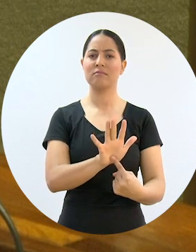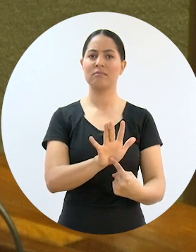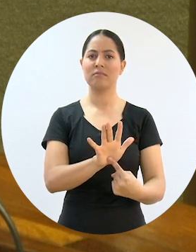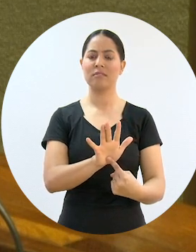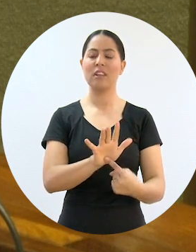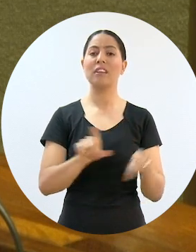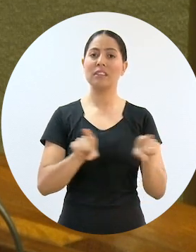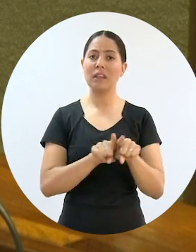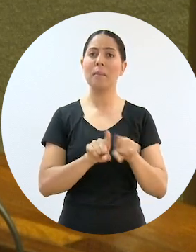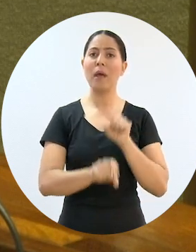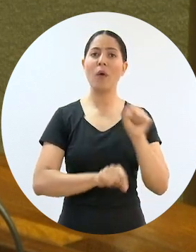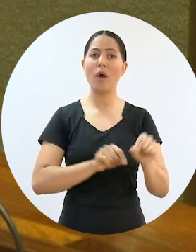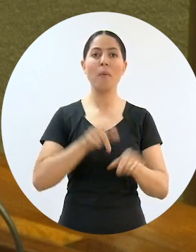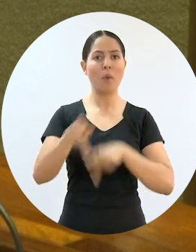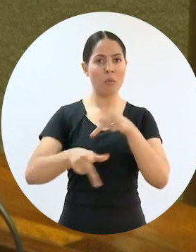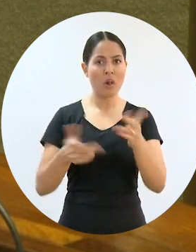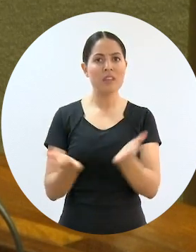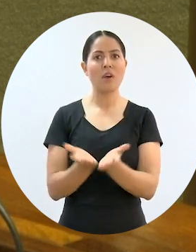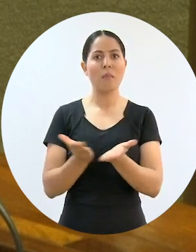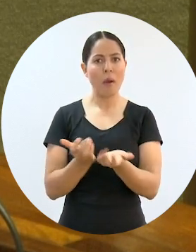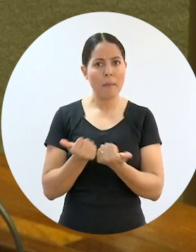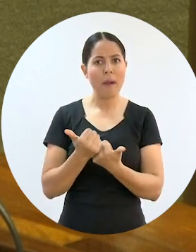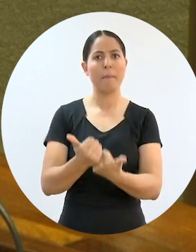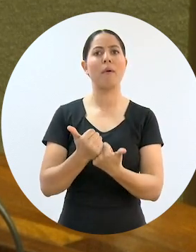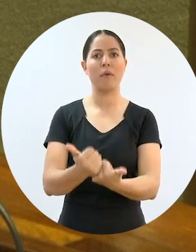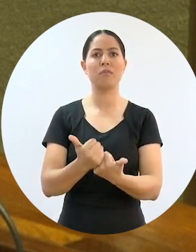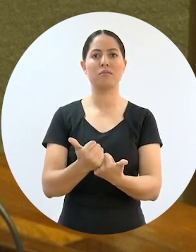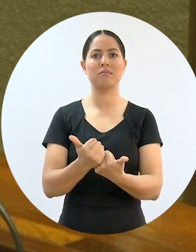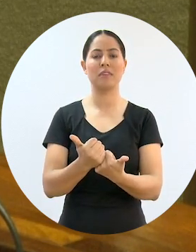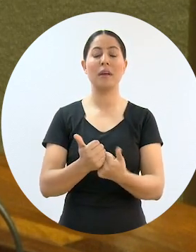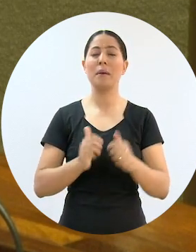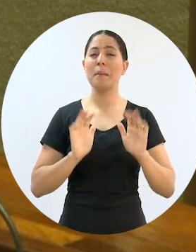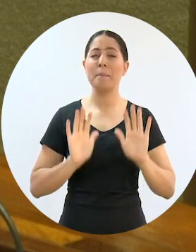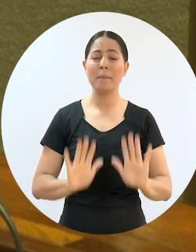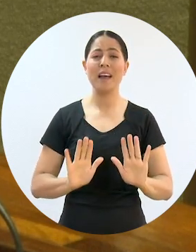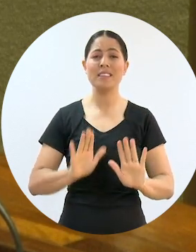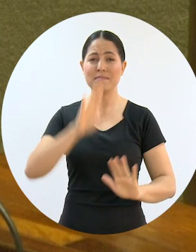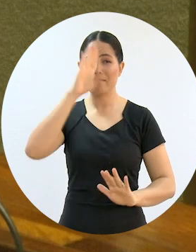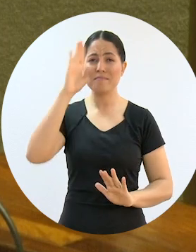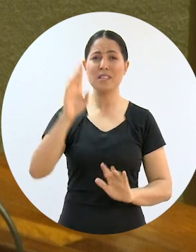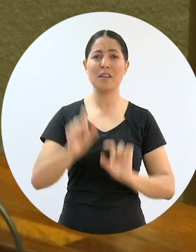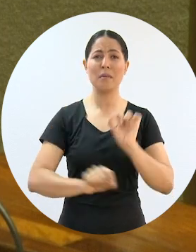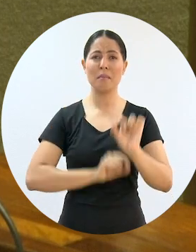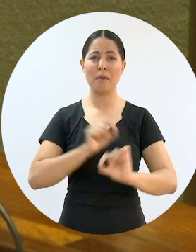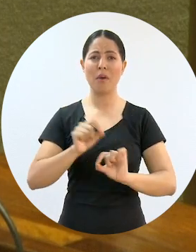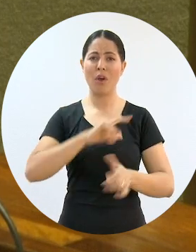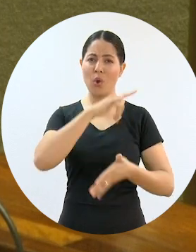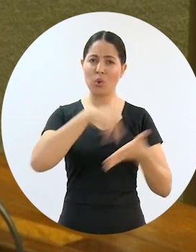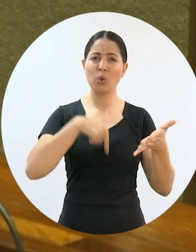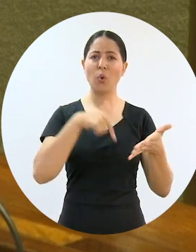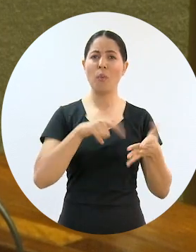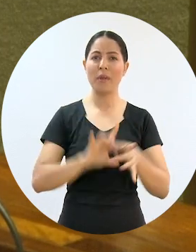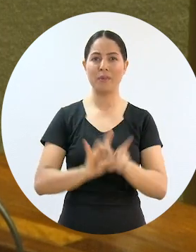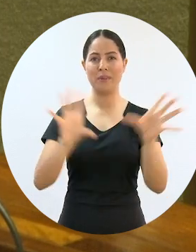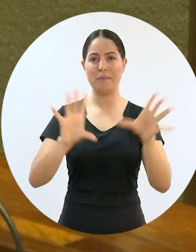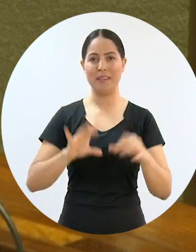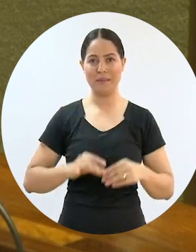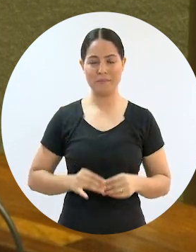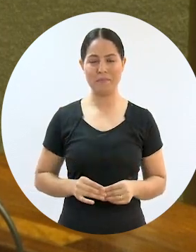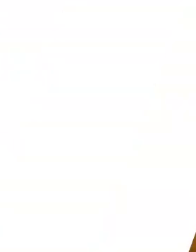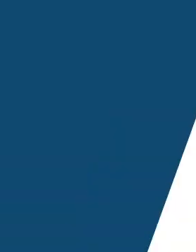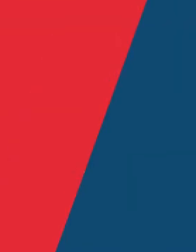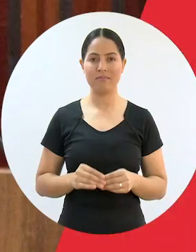garantias, olha sim aos pobres, mas acima de tudo, é o documento da